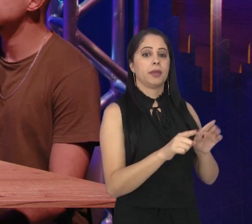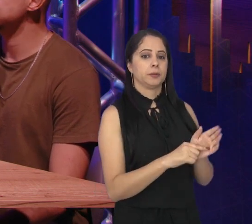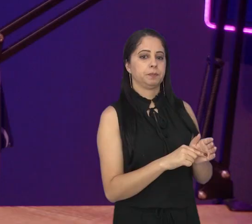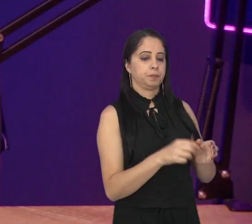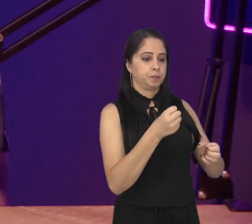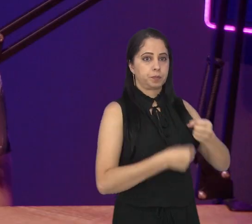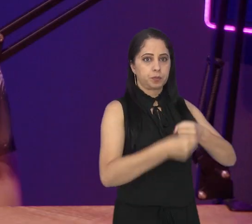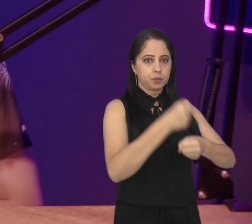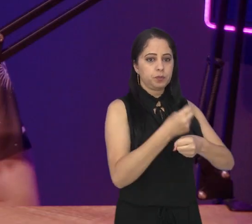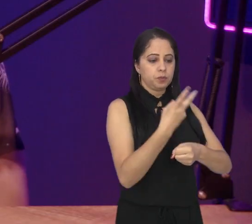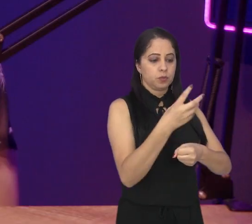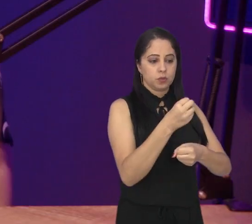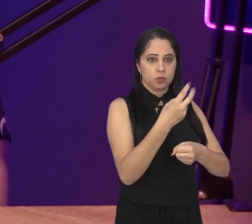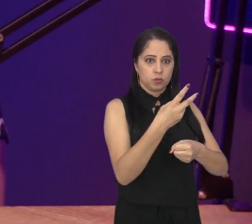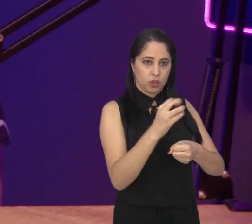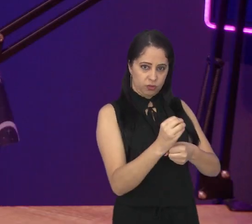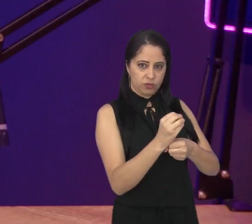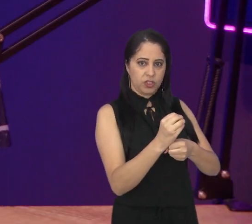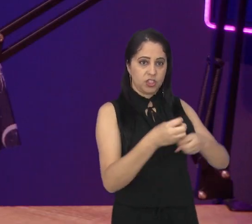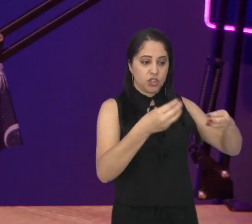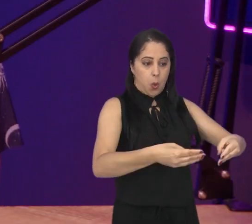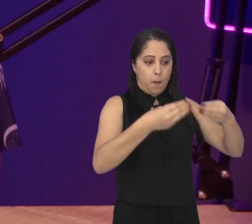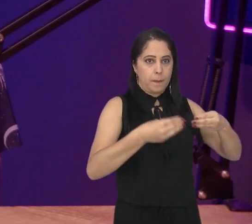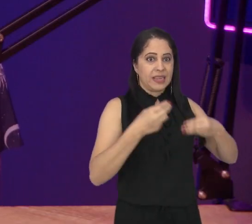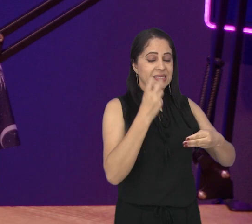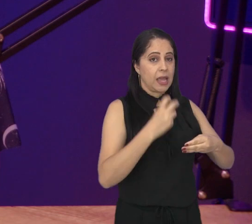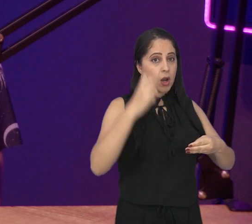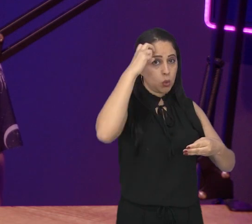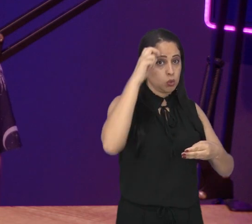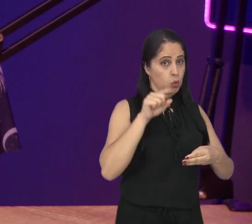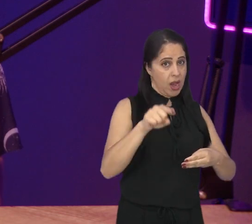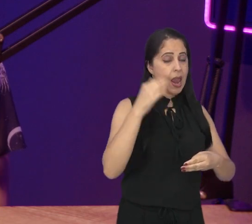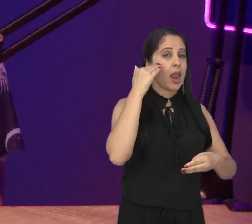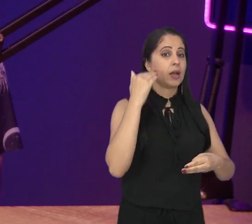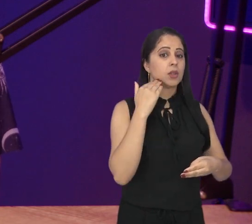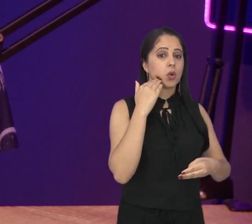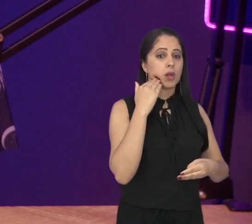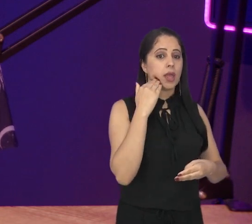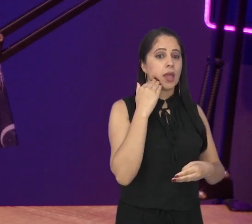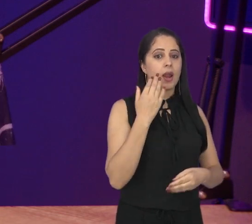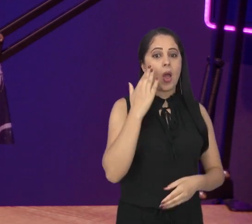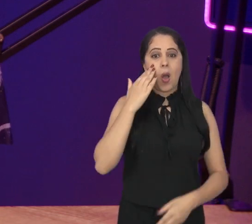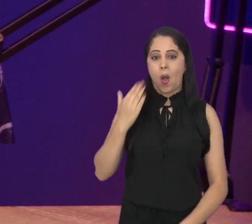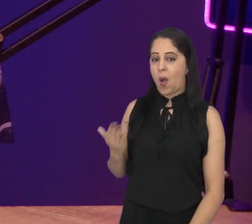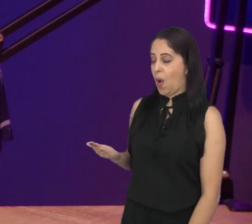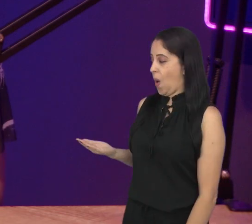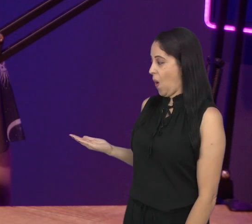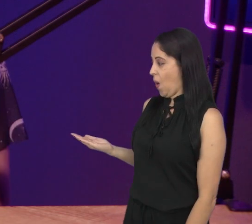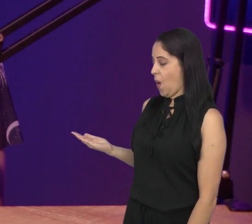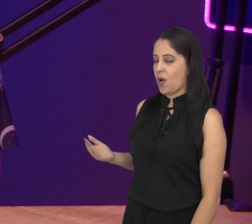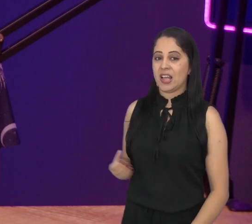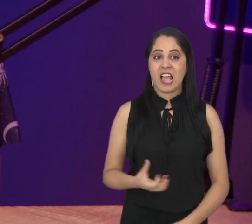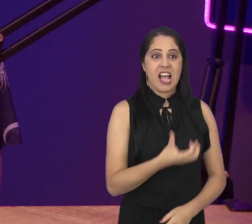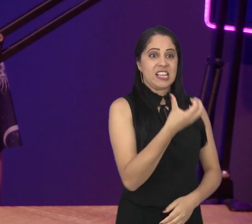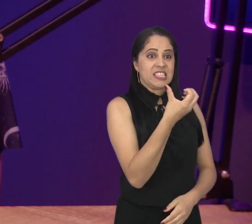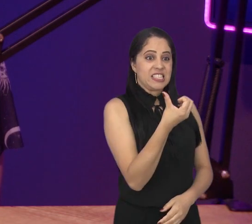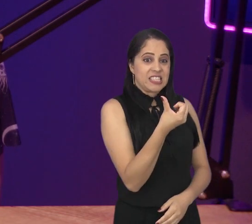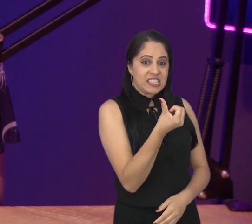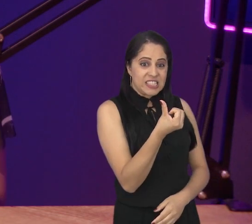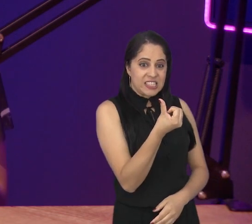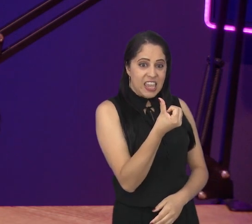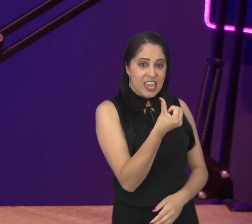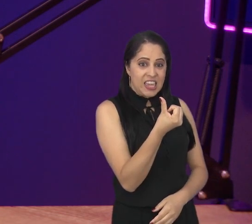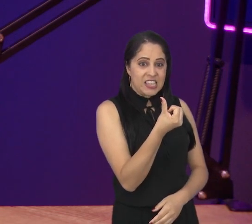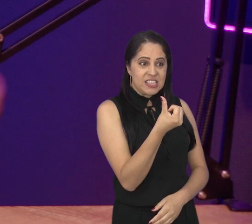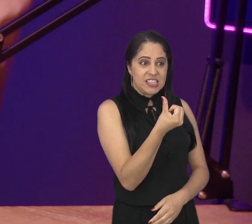dados aqui. Olha, só no ano de 2020, o Ministério da Cultura da Coreia do Sul recebeu mais de 6 trilhões de won